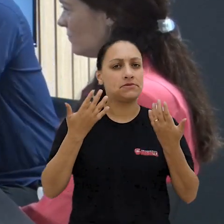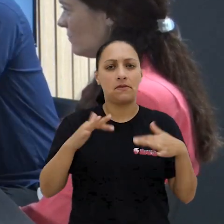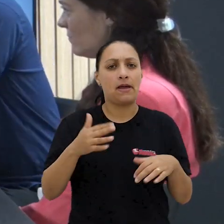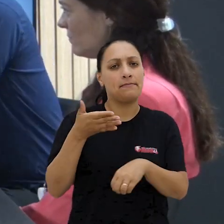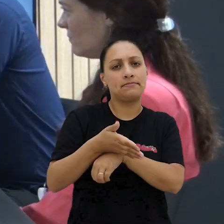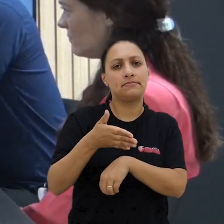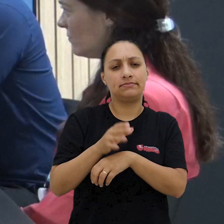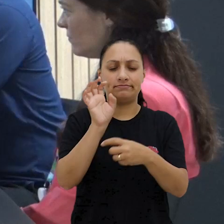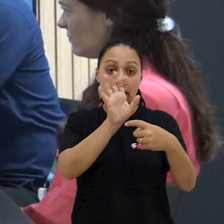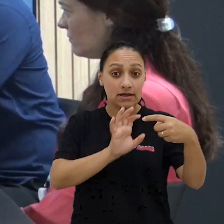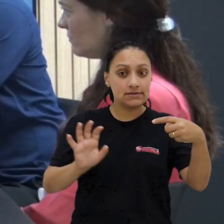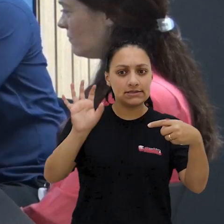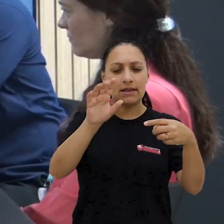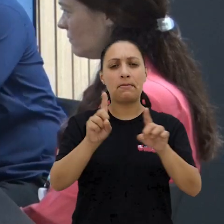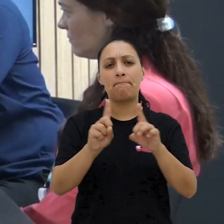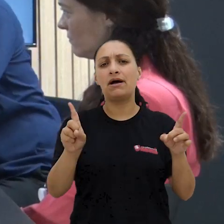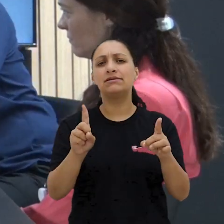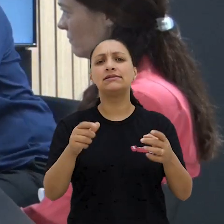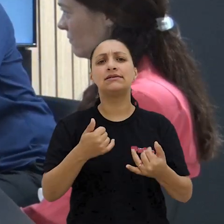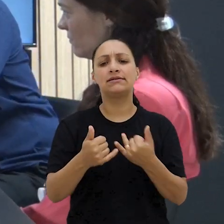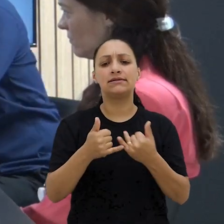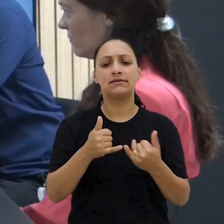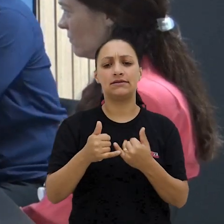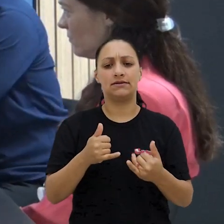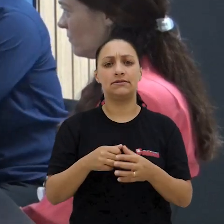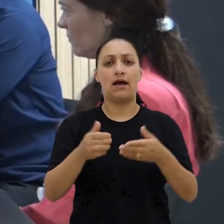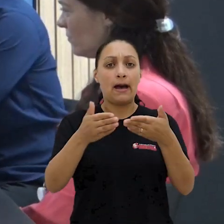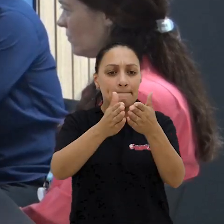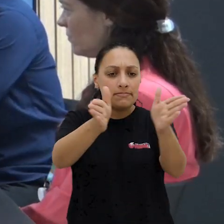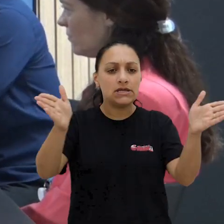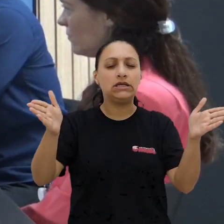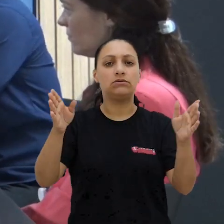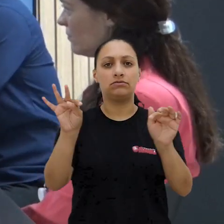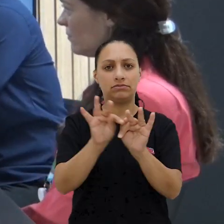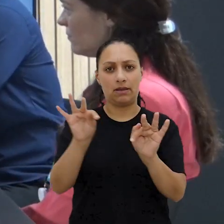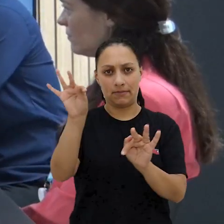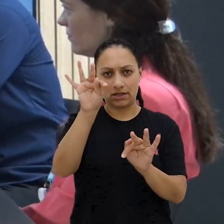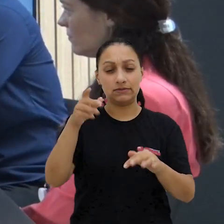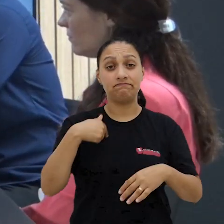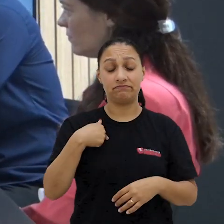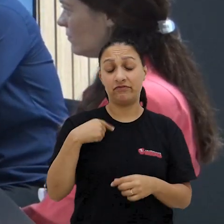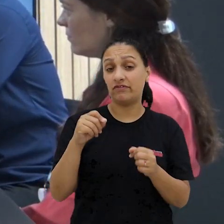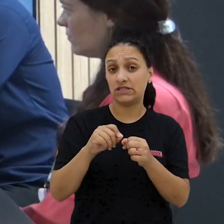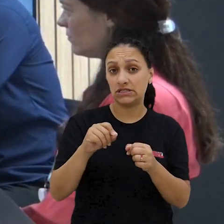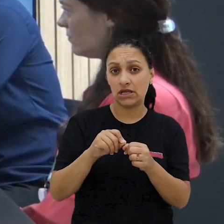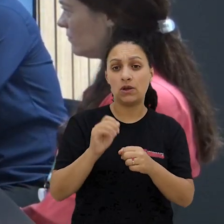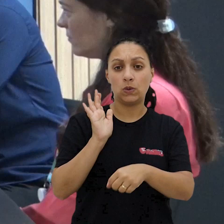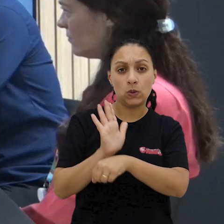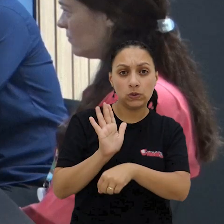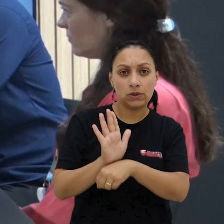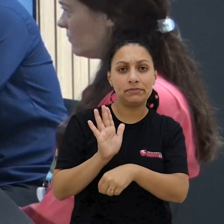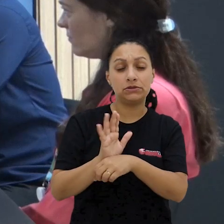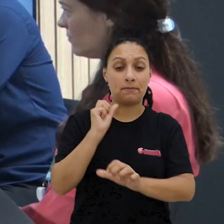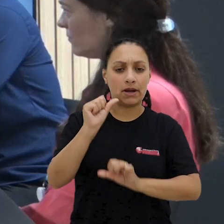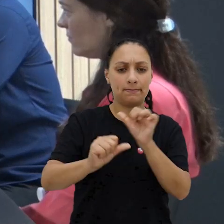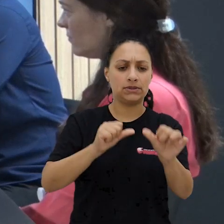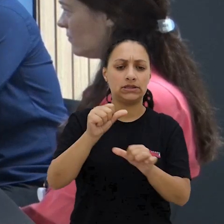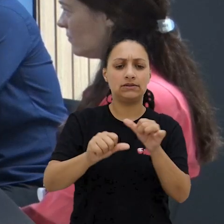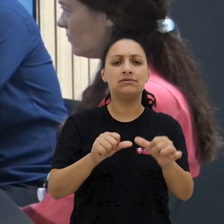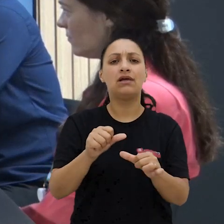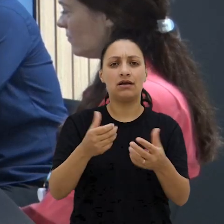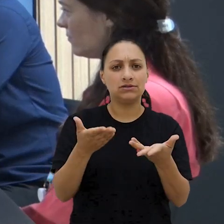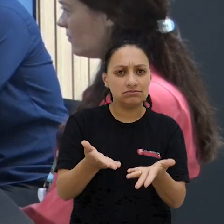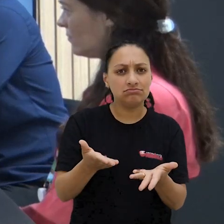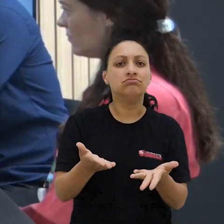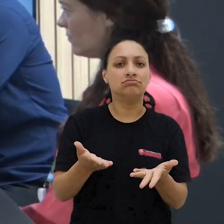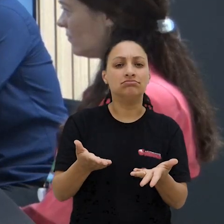tudo bem, mas aí, tirando, né, abrindo o campo, o ecossistema Tech Park, tu estás fazendo, tu está contribuindo para essa mudança, porque